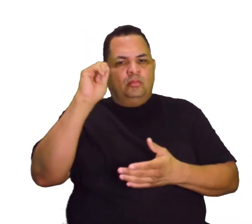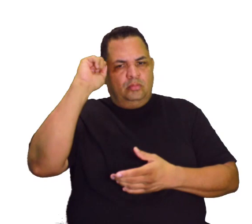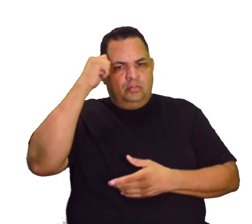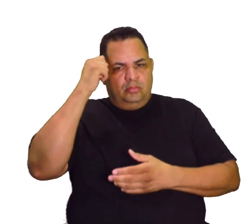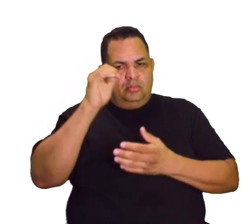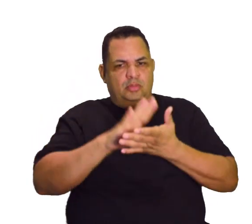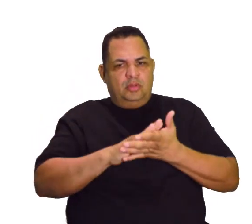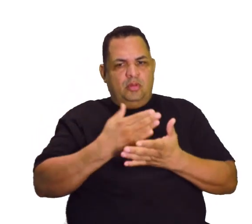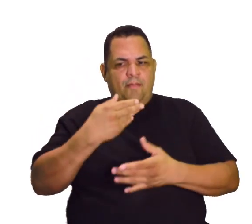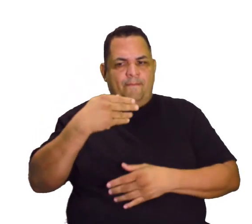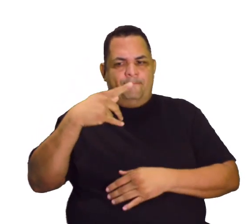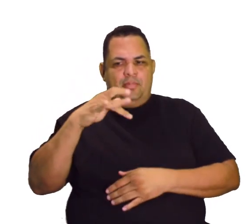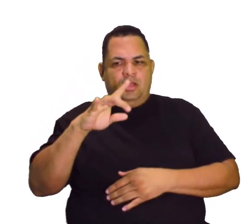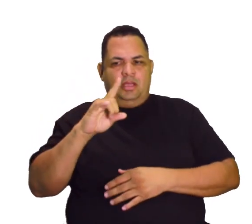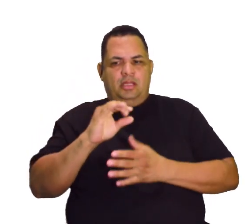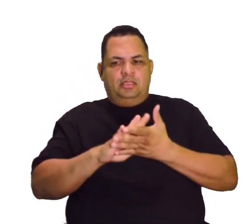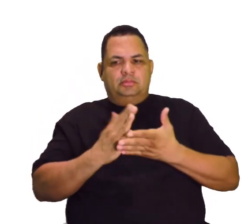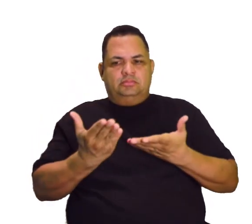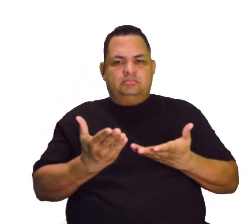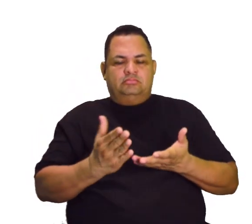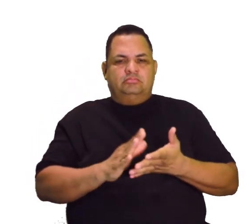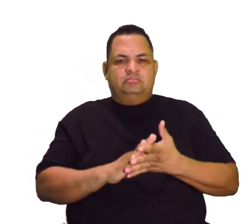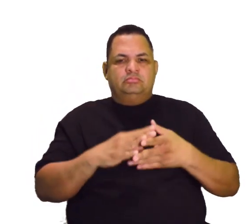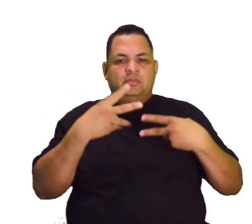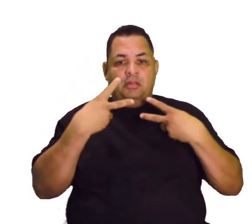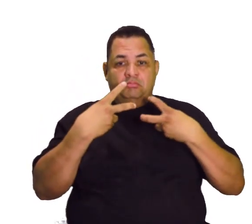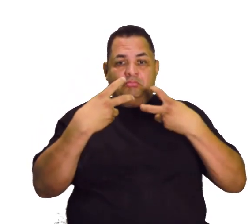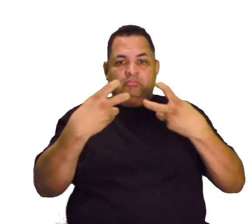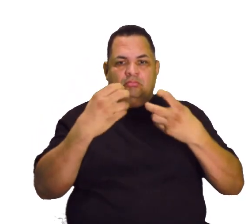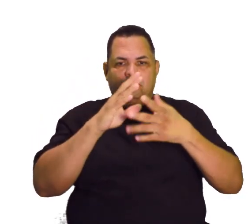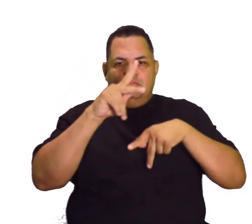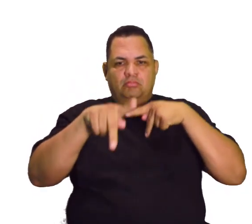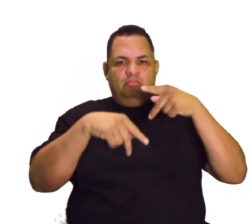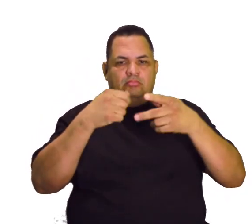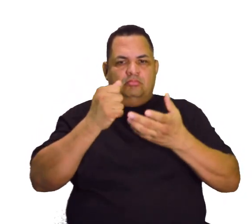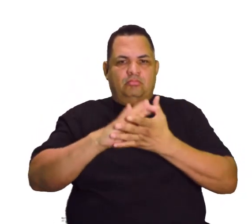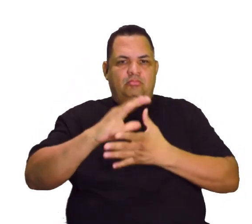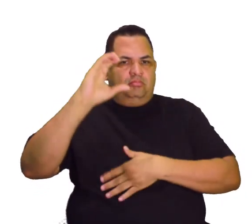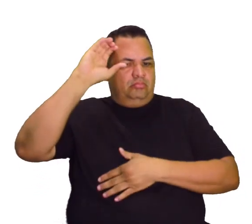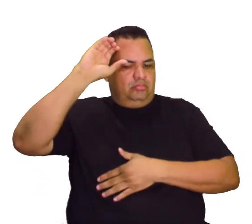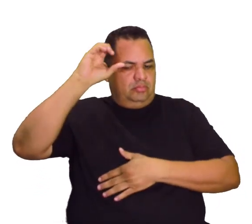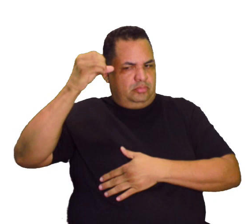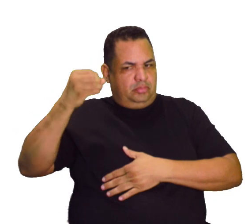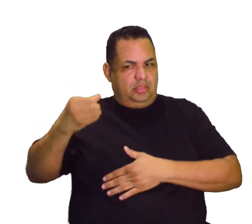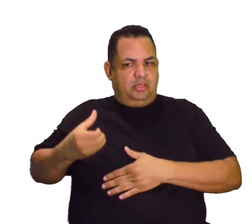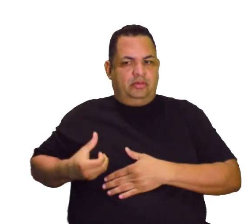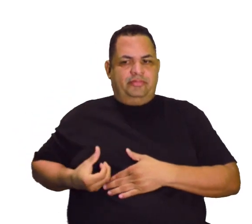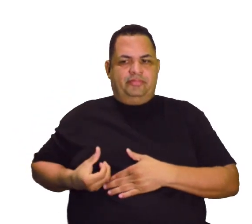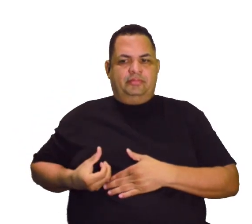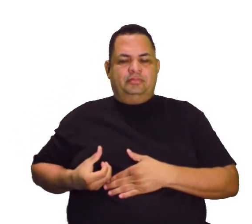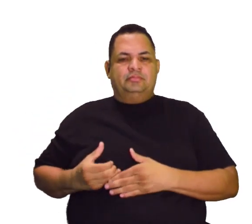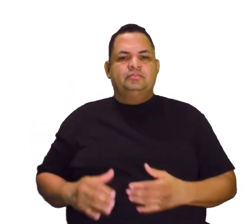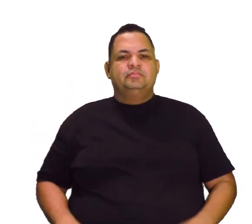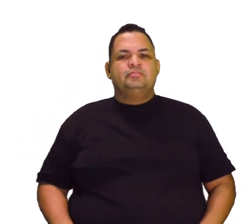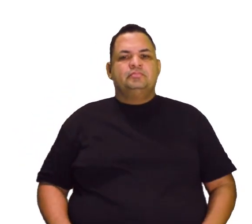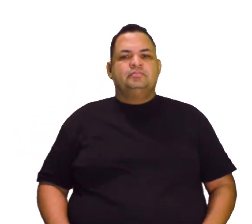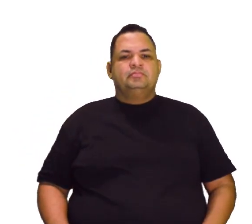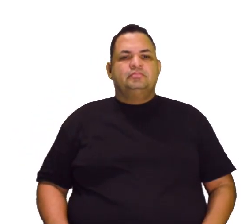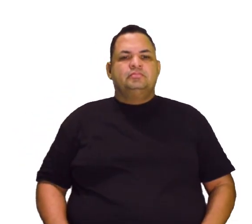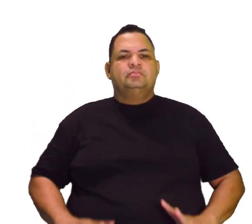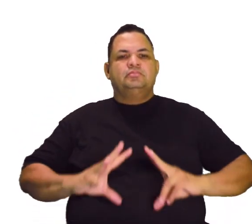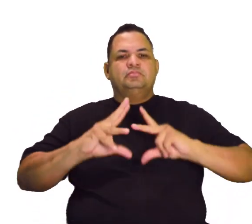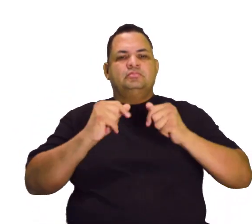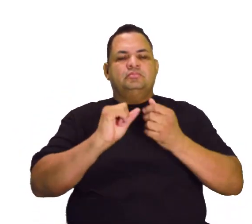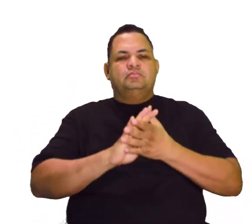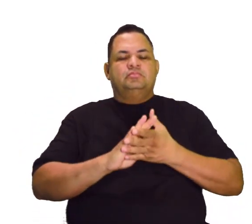preta ou parda, que se identificam, então, povos afro-brasileiros. Toda a cultura brasileira é